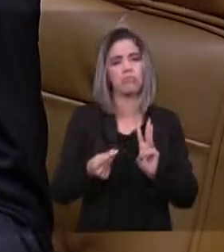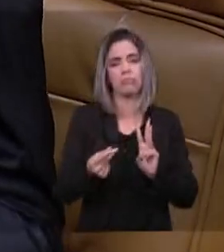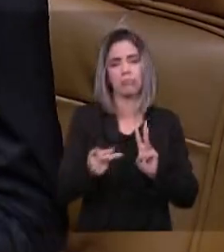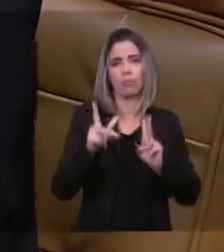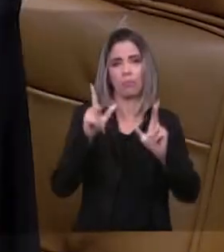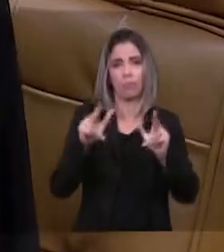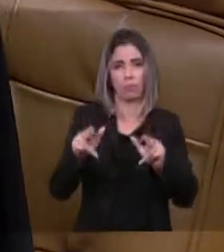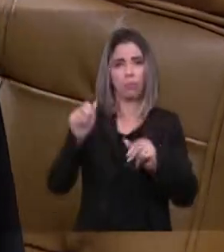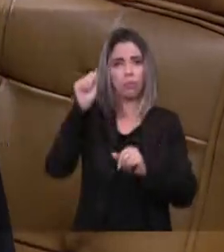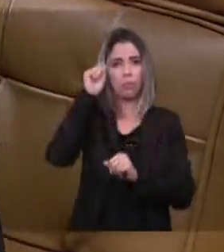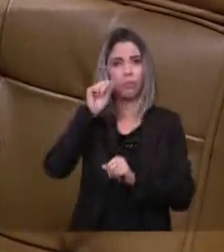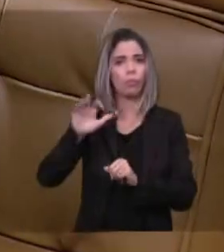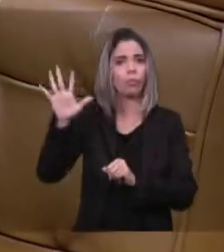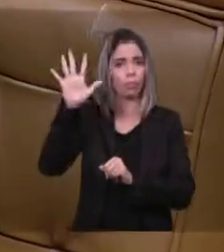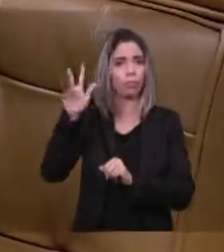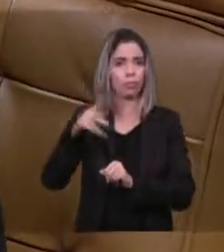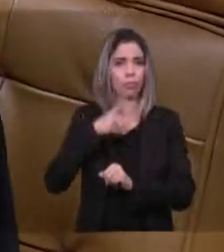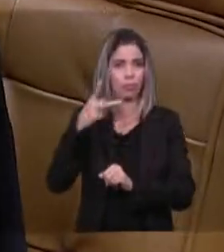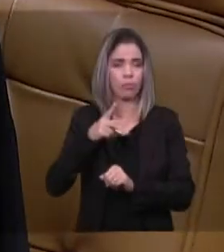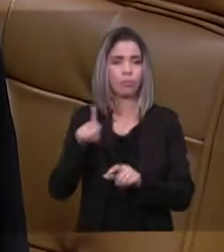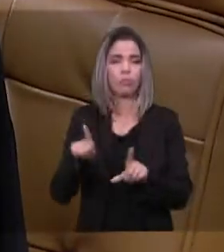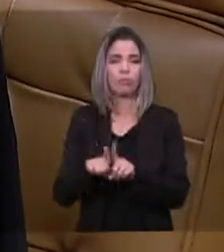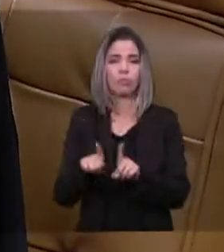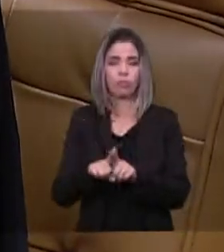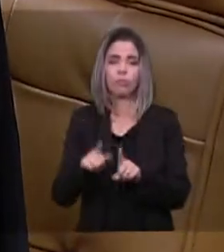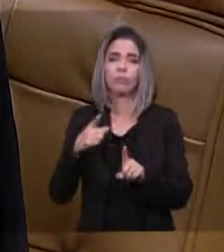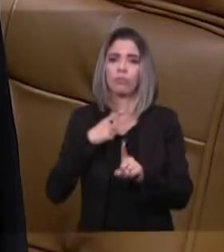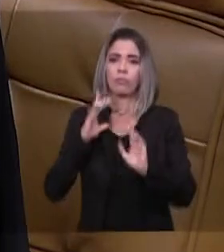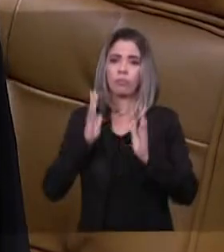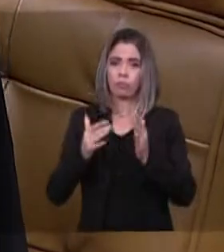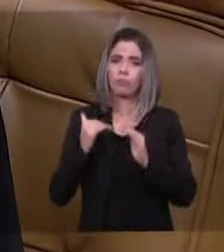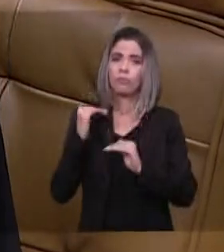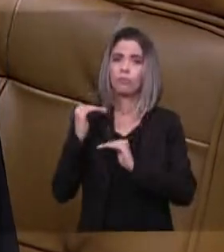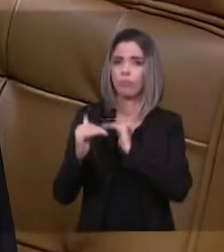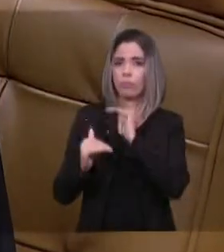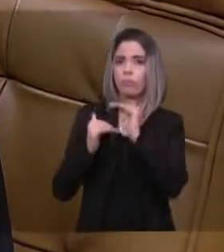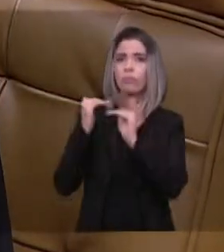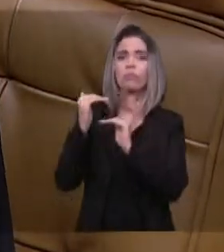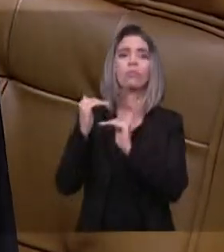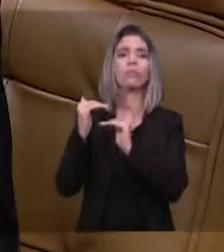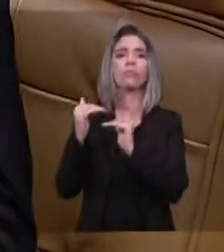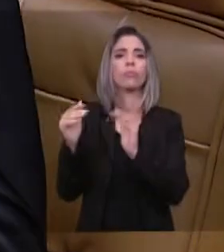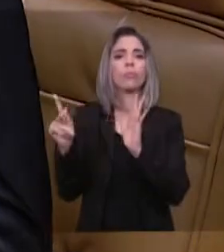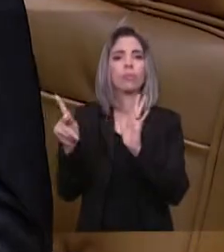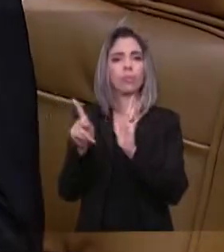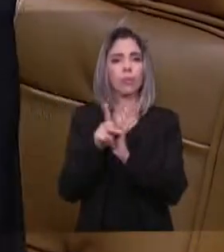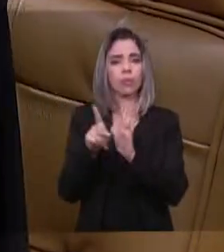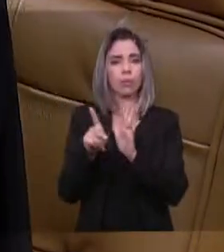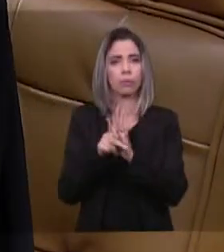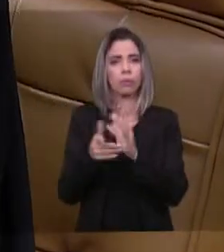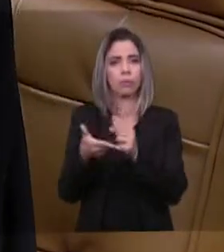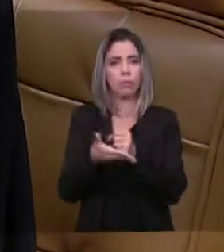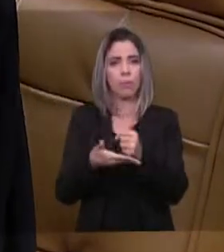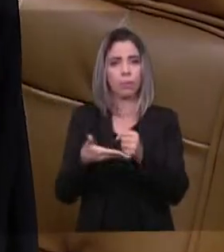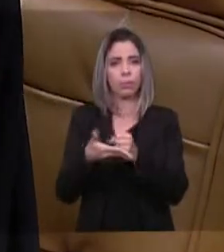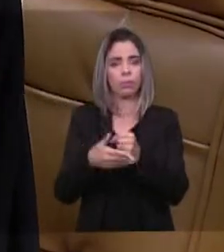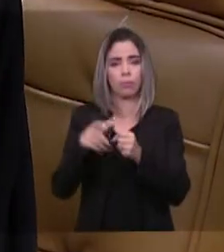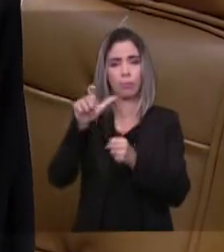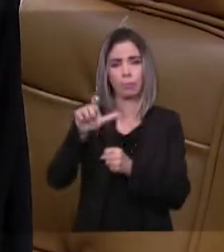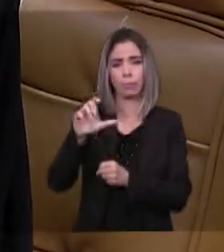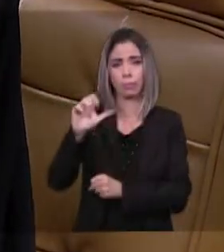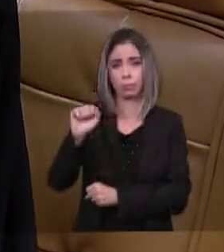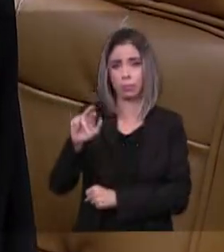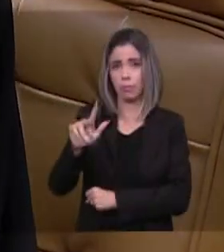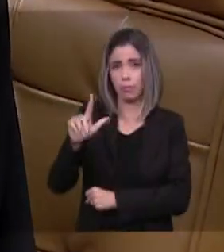Conforme o autor, embora se possa dizer que há um avanço, citando aqui a doutrina de Carlos